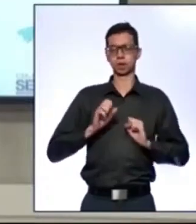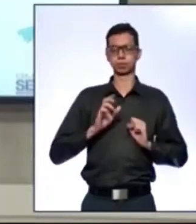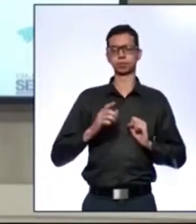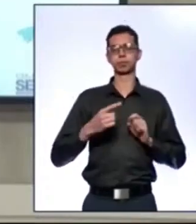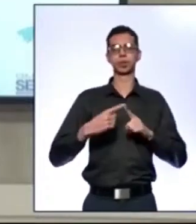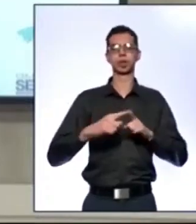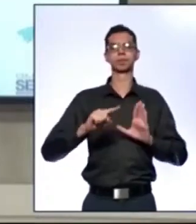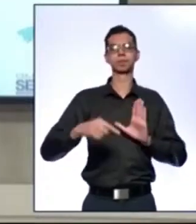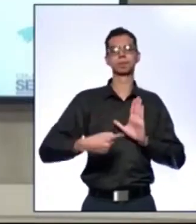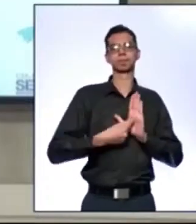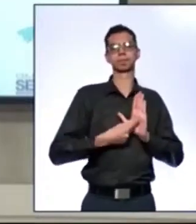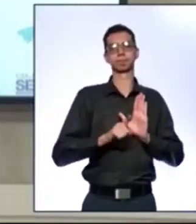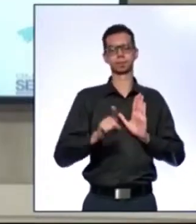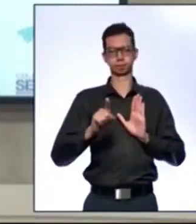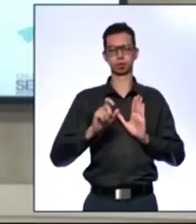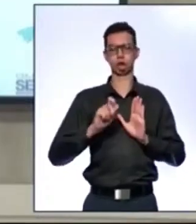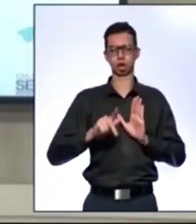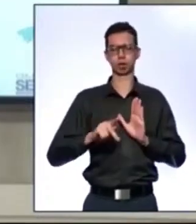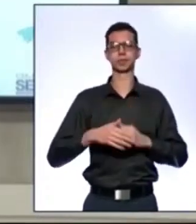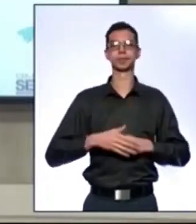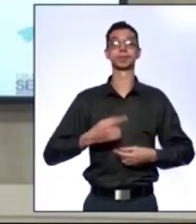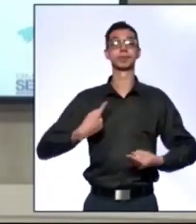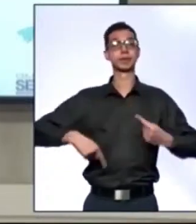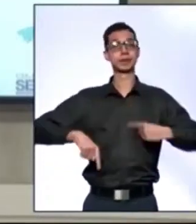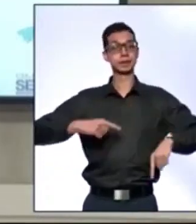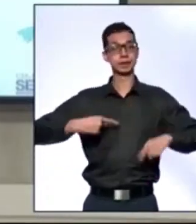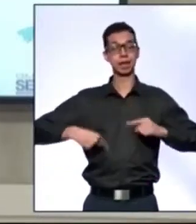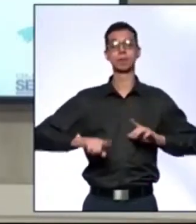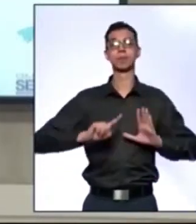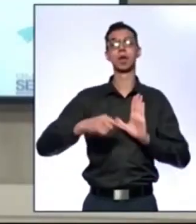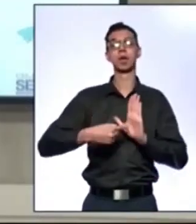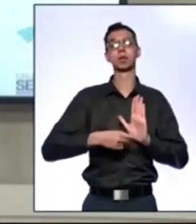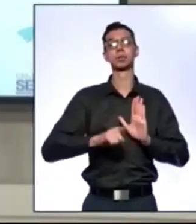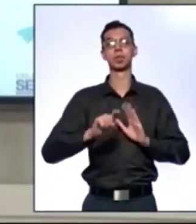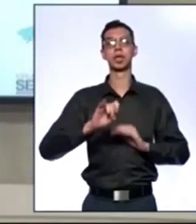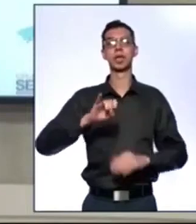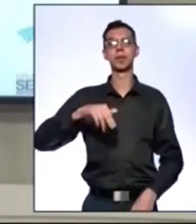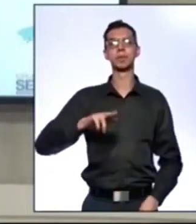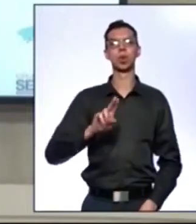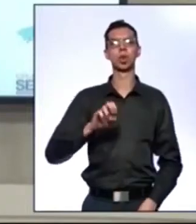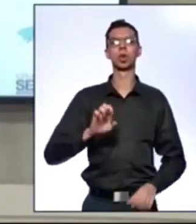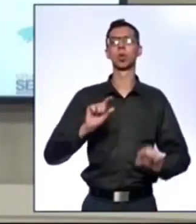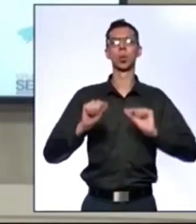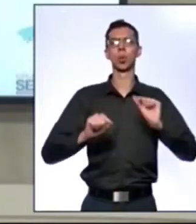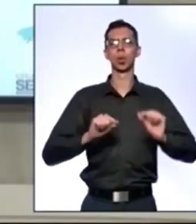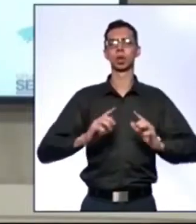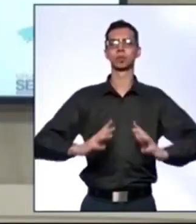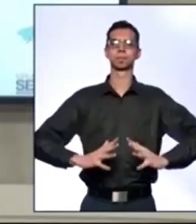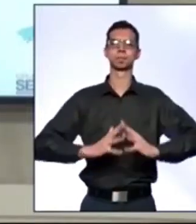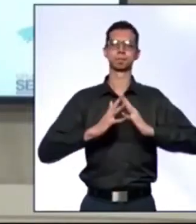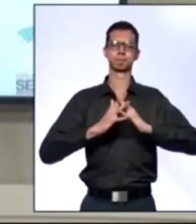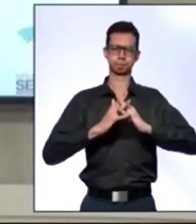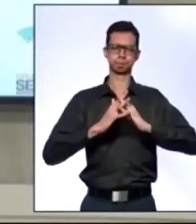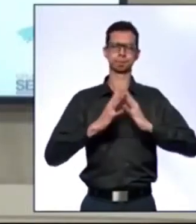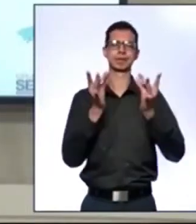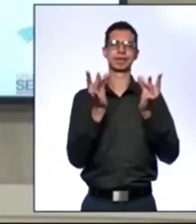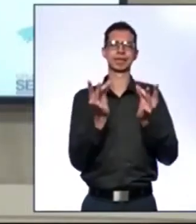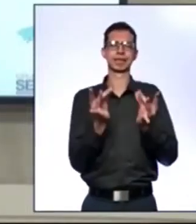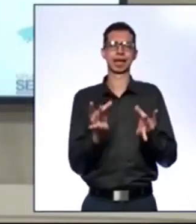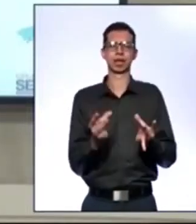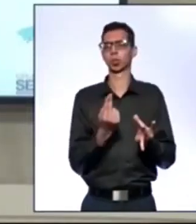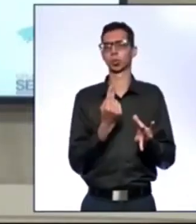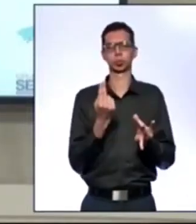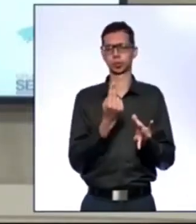um pouco do sistema imune. O sistema imune é um sistema extremamente complexo. Então não vai dar para a gente entrar em todos